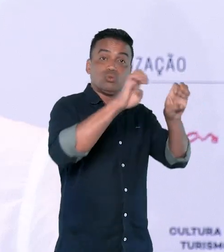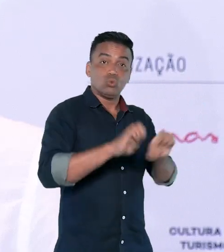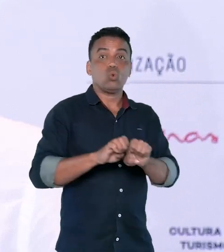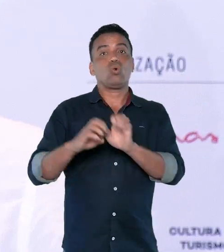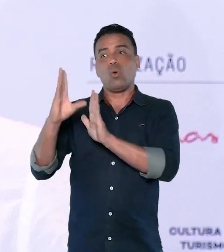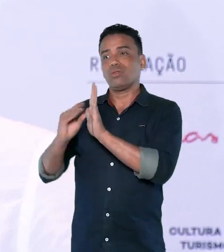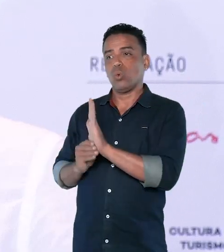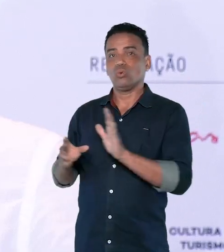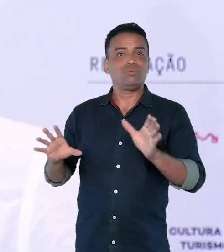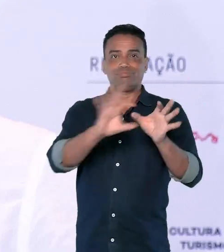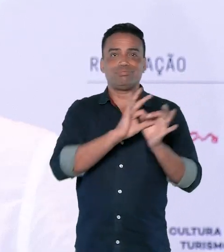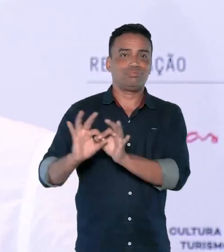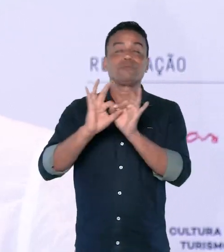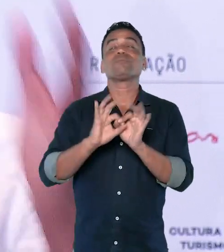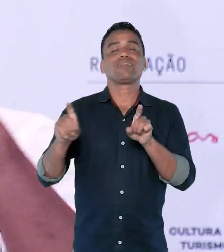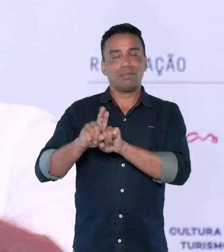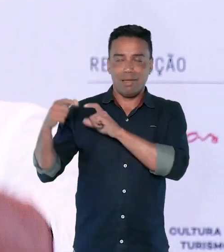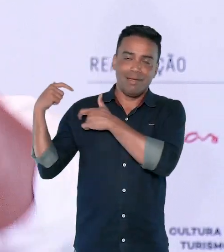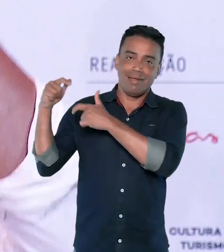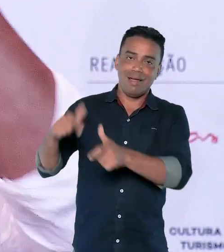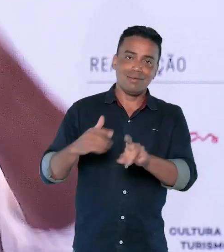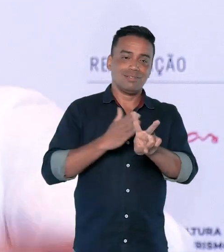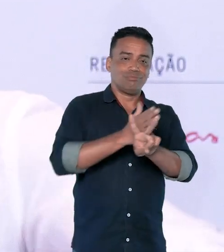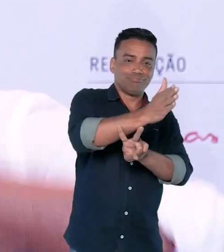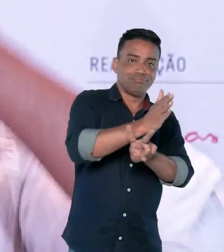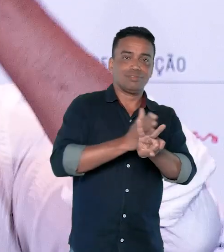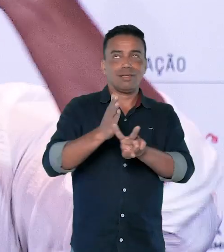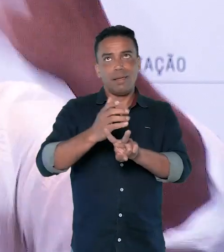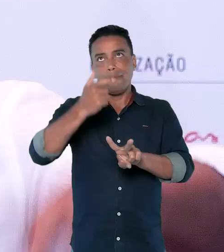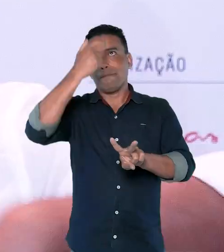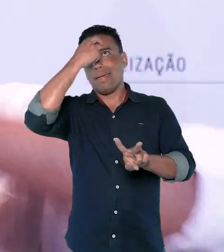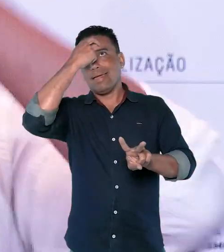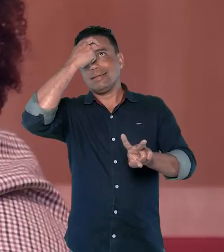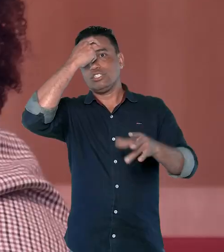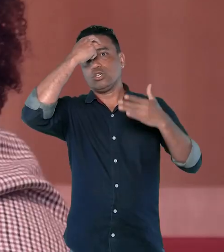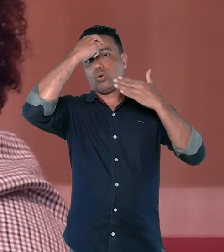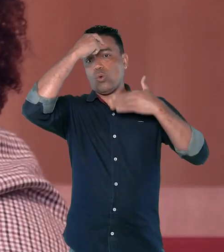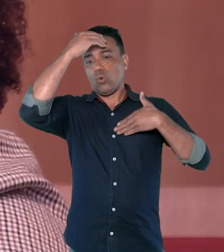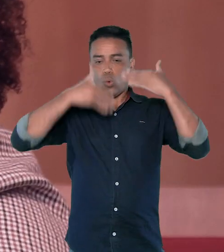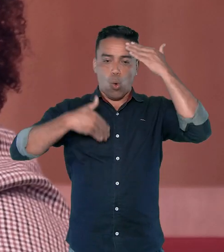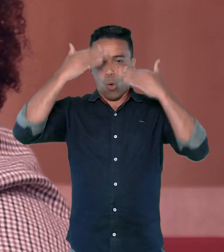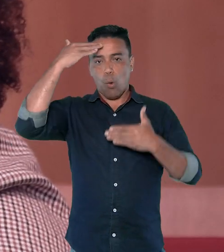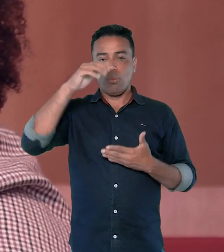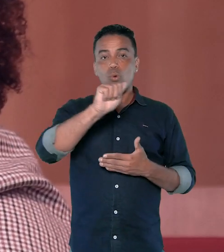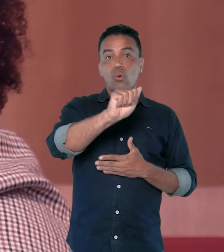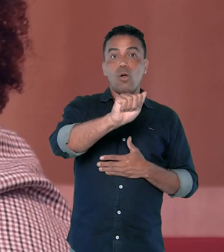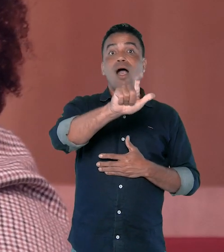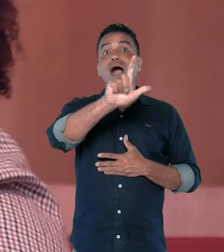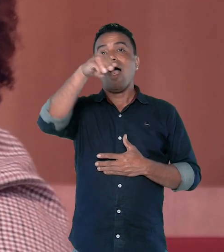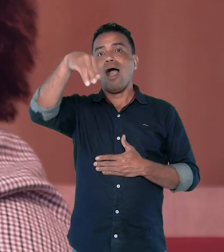é também herança daquela dicotomia entre mente e corpo, alma, sabe aquela história toda